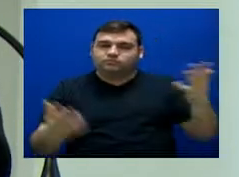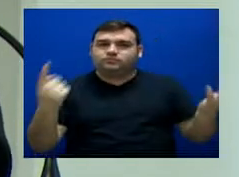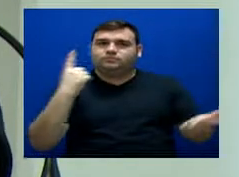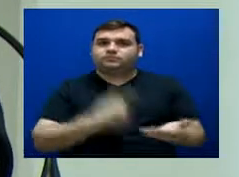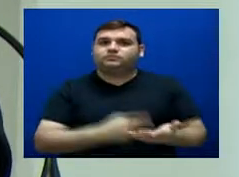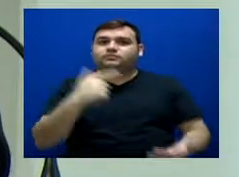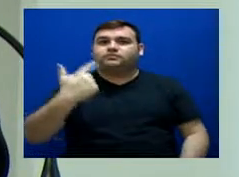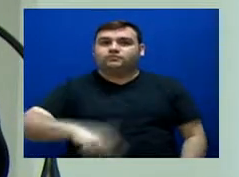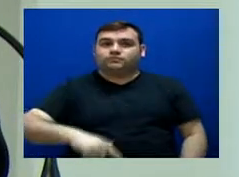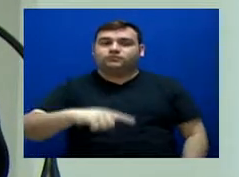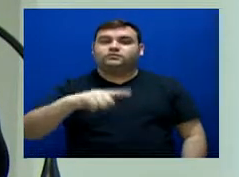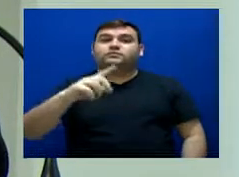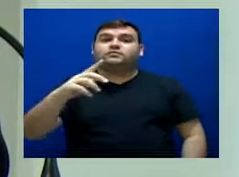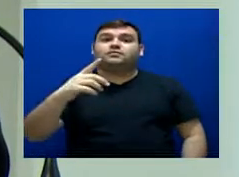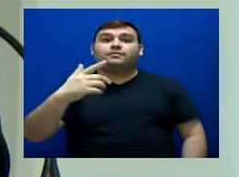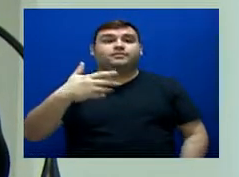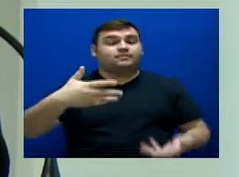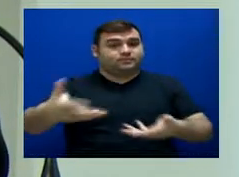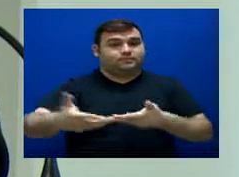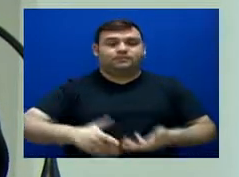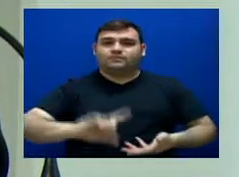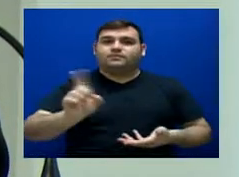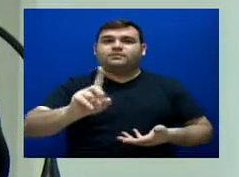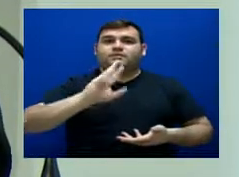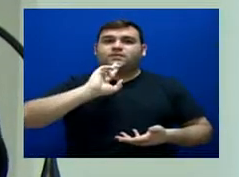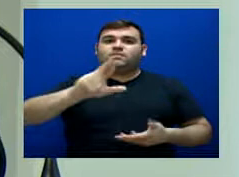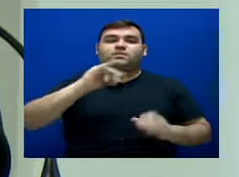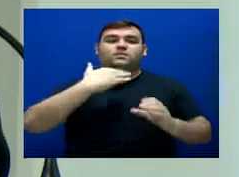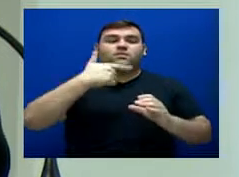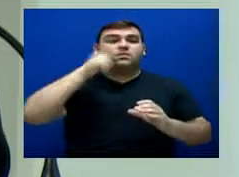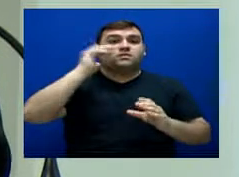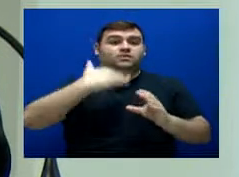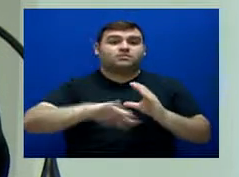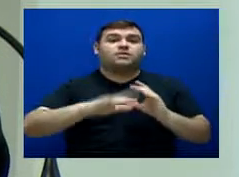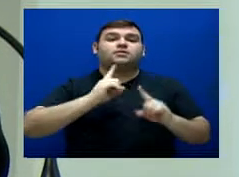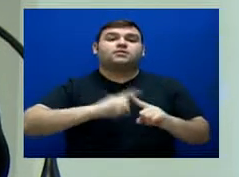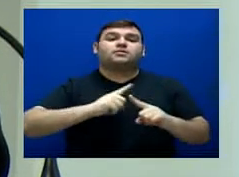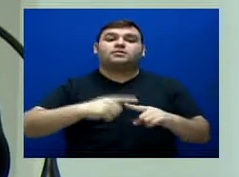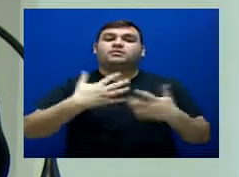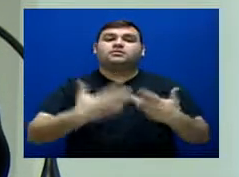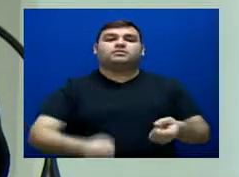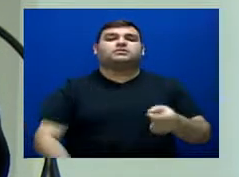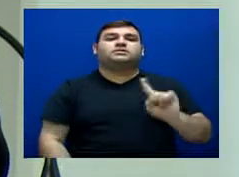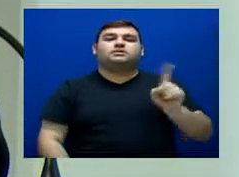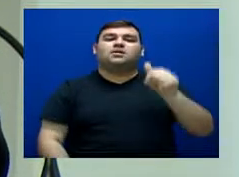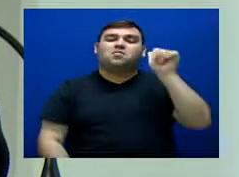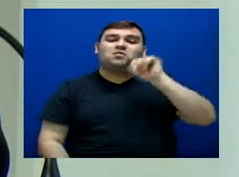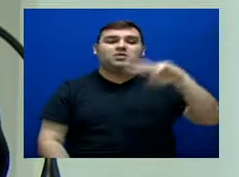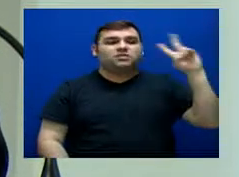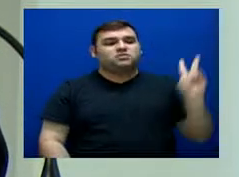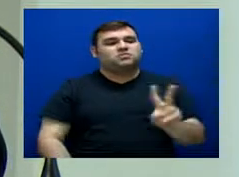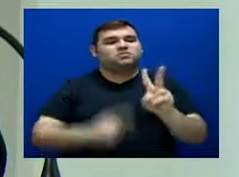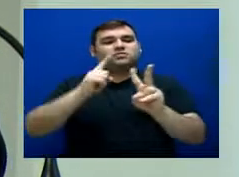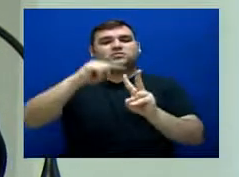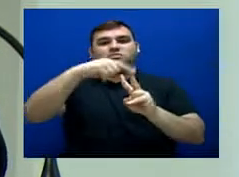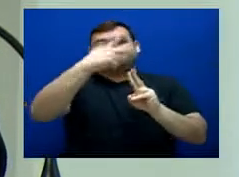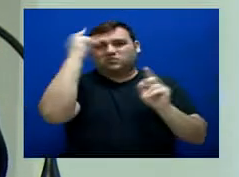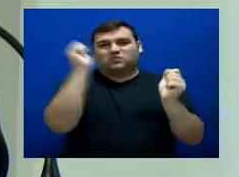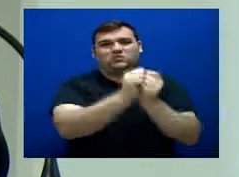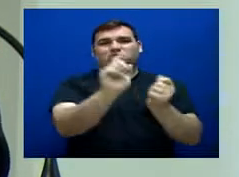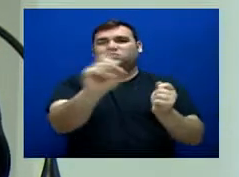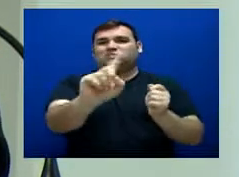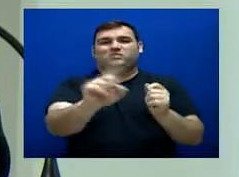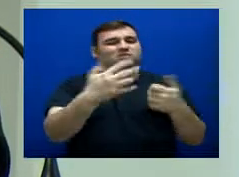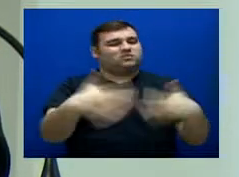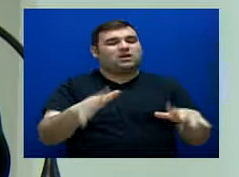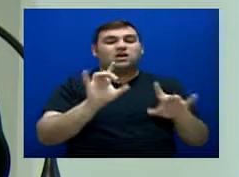Remarcou para hoje. E novamente não a recebeu, respondeu um e-mail ontem, porque não aceitava que ela tivesse acompanhada de nenhuma pessoa do seu